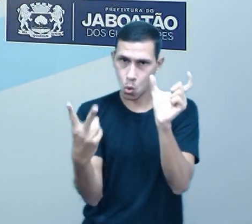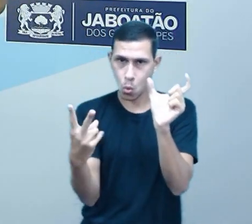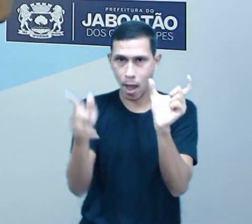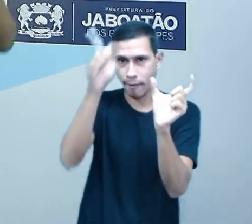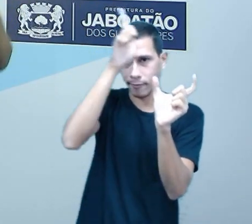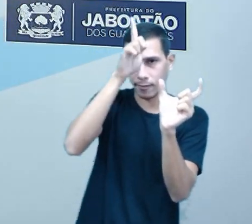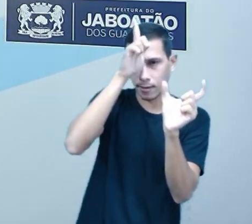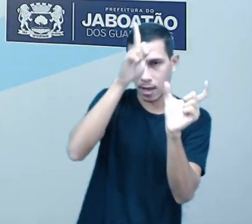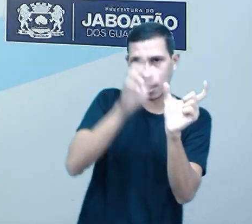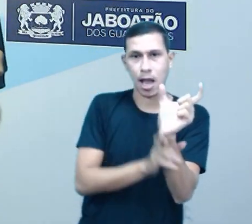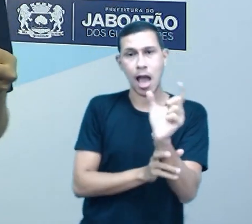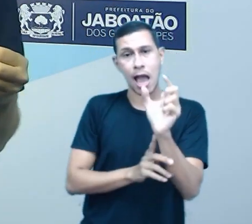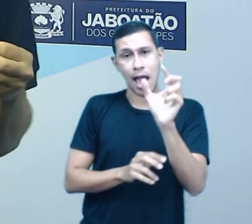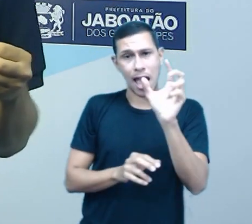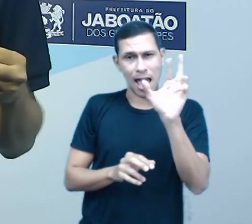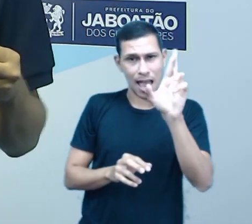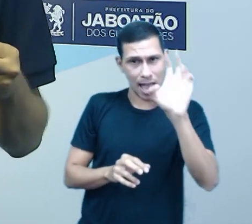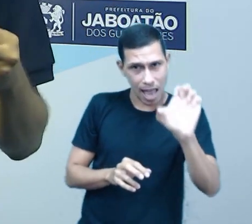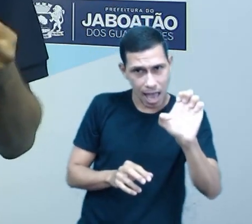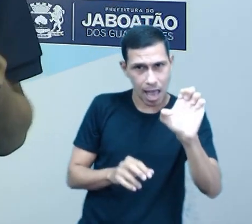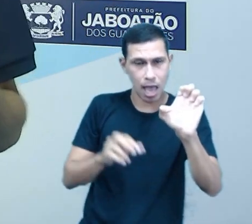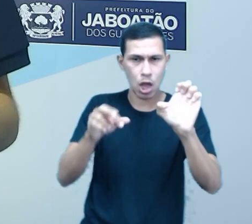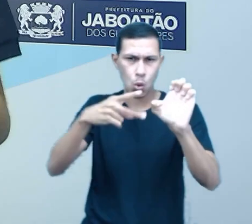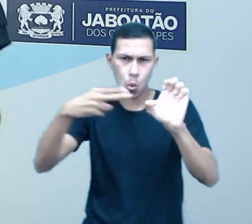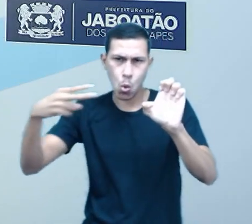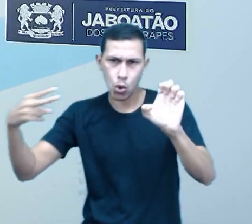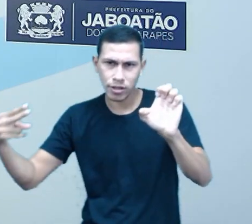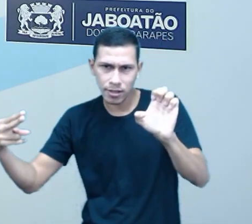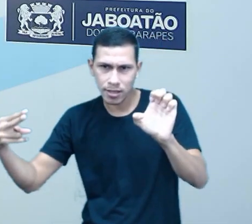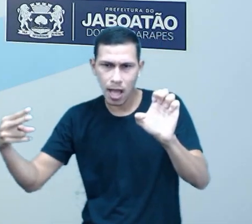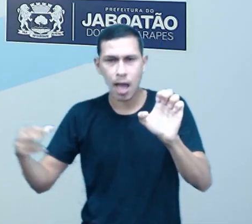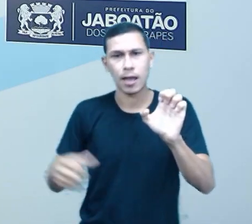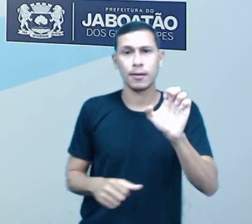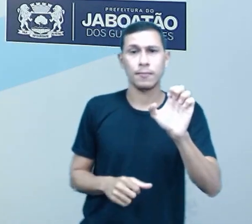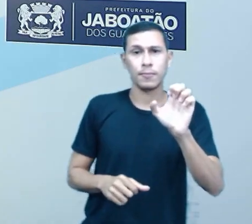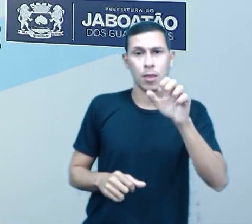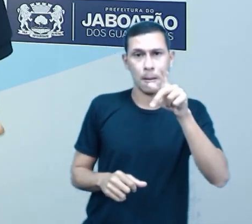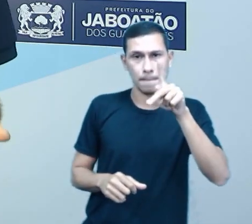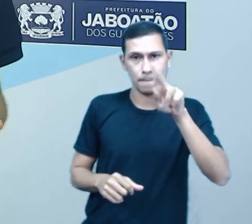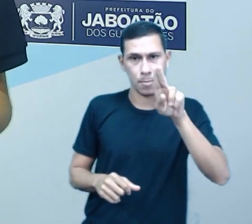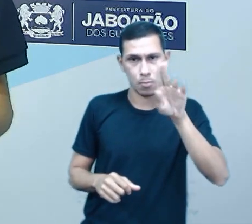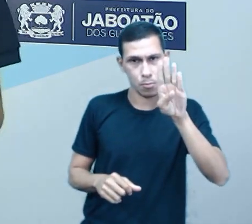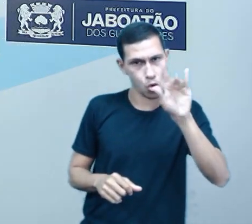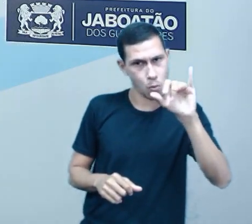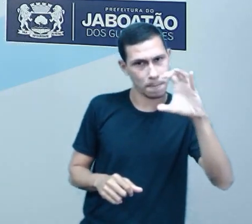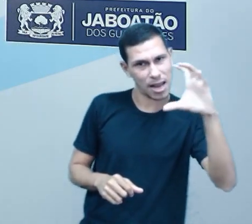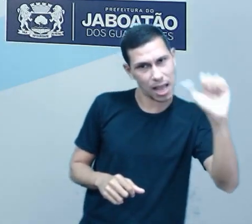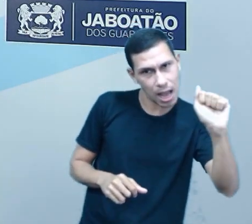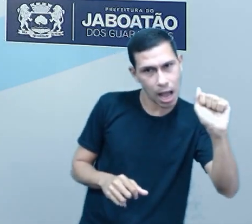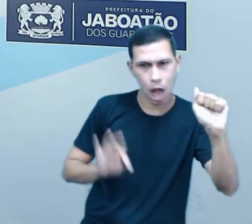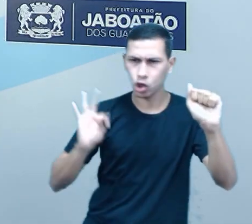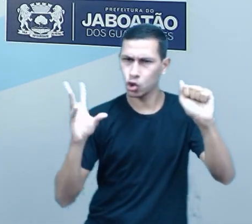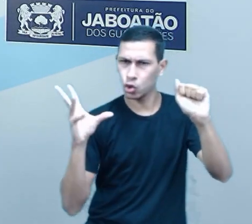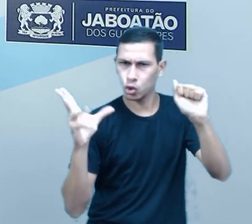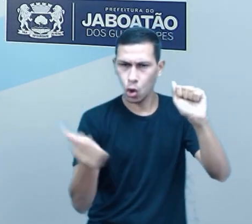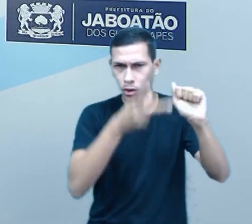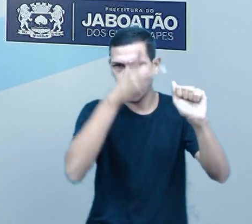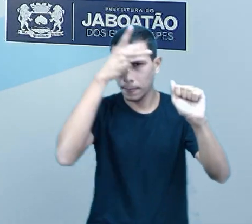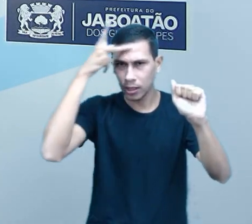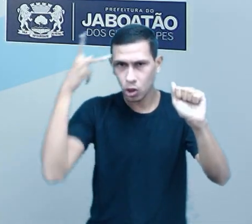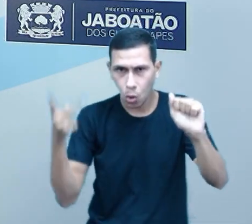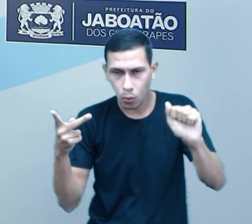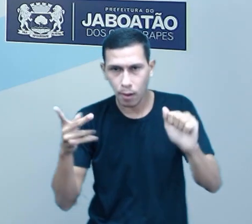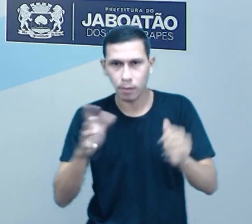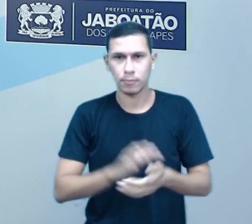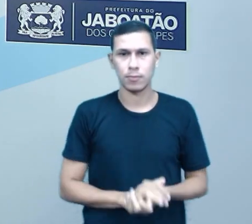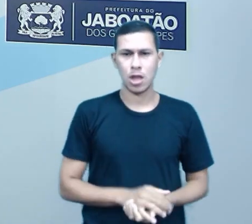significa coisa, e pública, que quer dizer de todo mundo. Então, portanto, por origem etimológica, a República